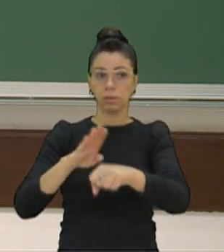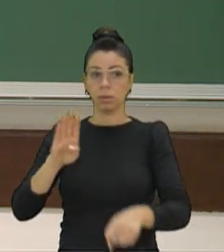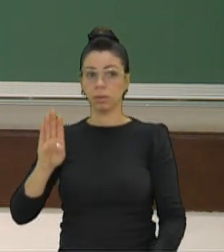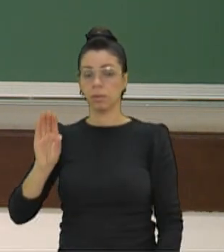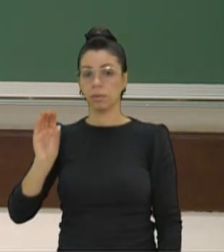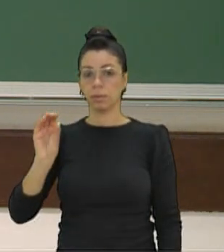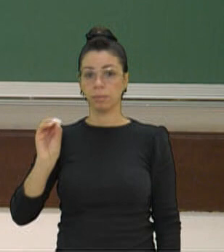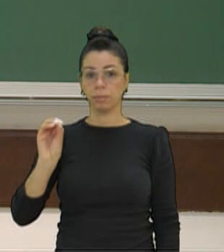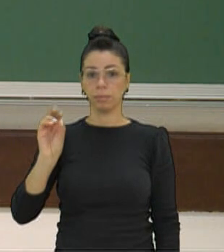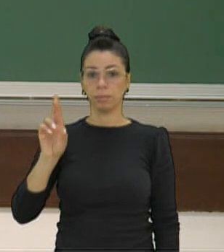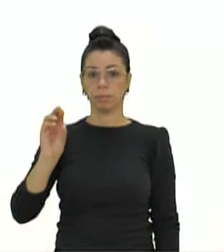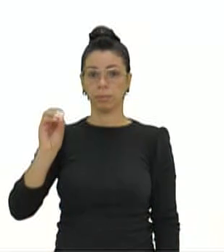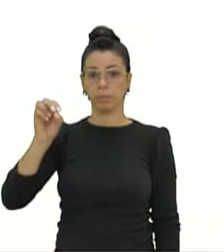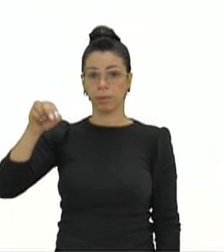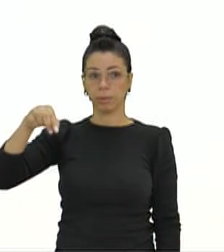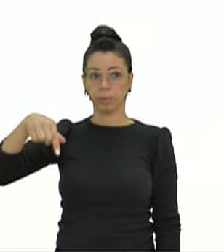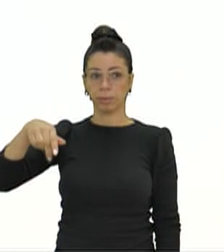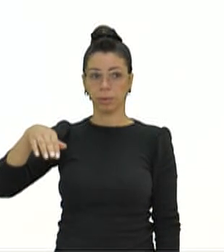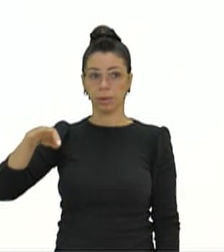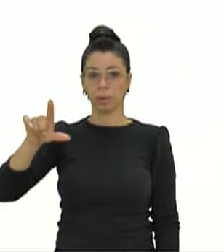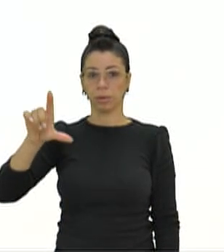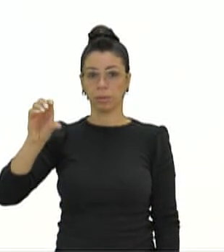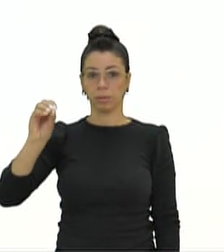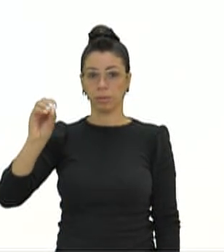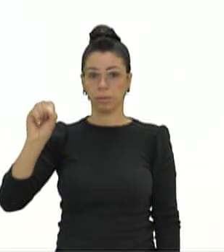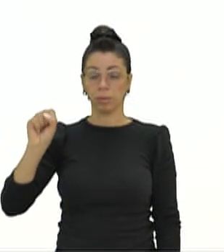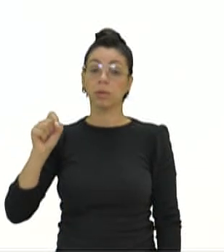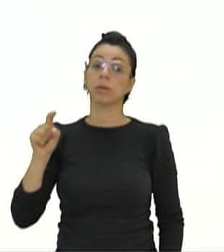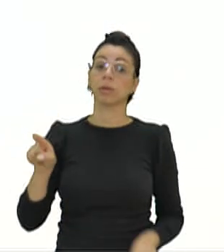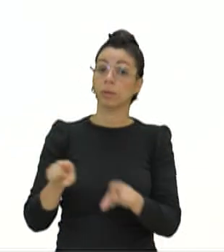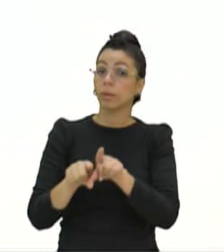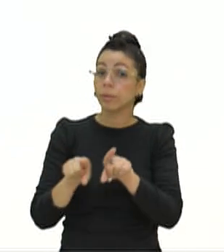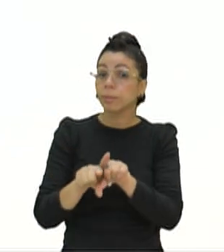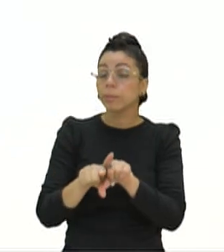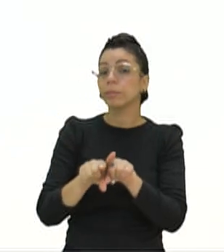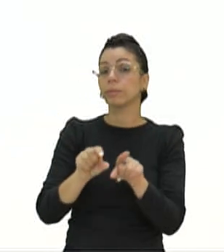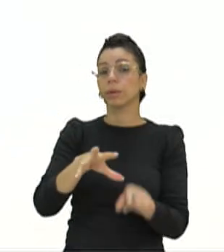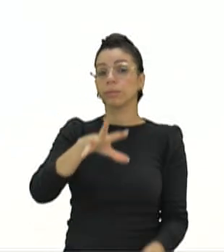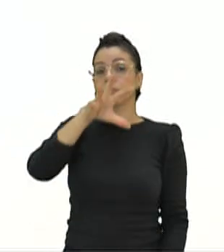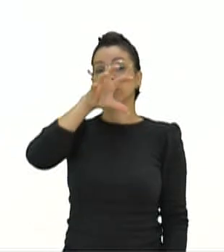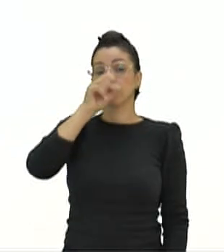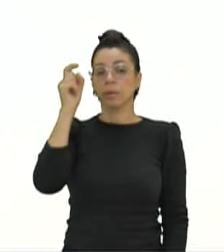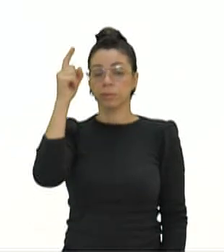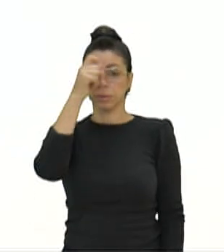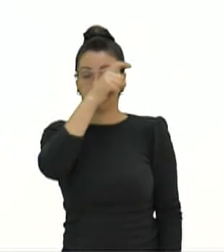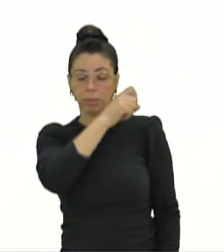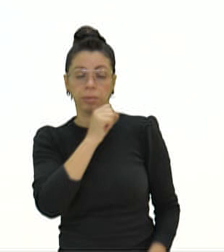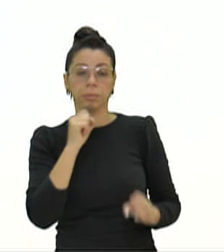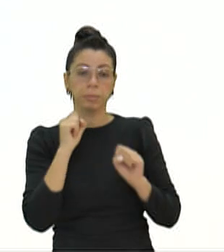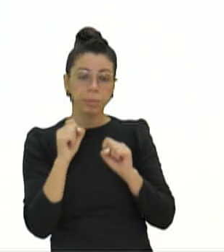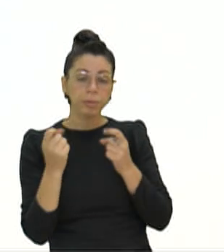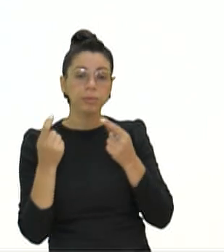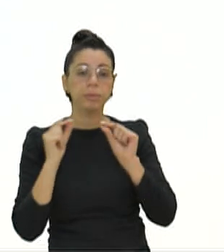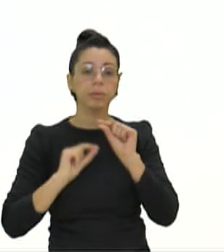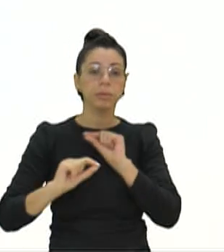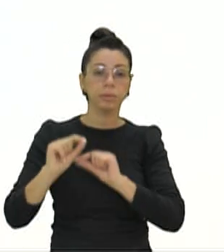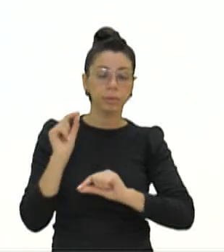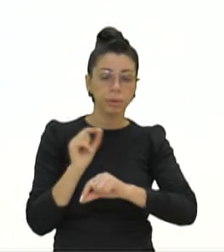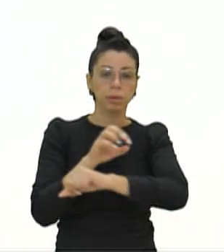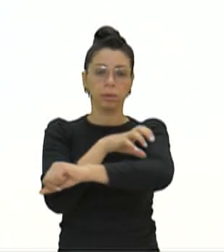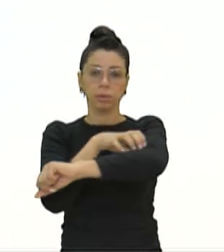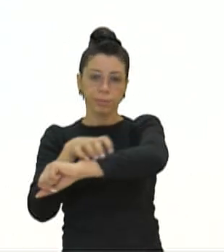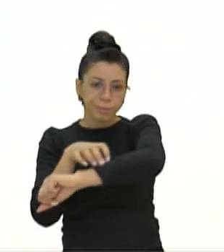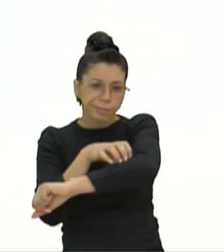isso também vai dificultar a respiração. Pode ser provocada, desencadeada também por